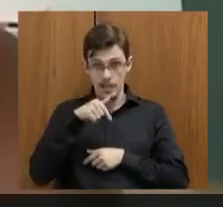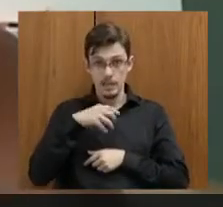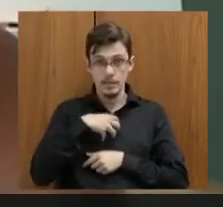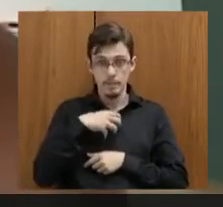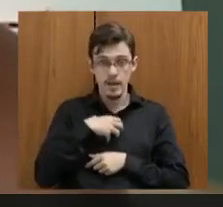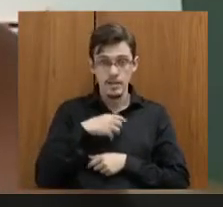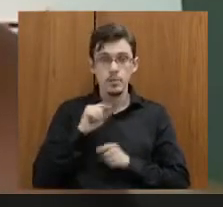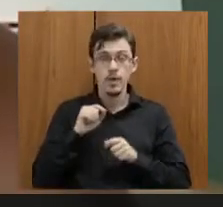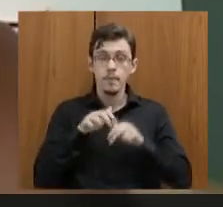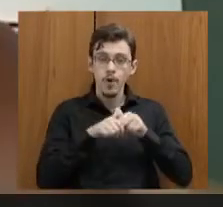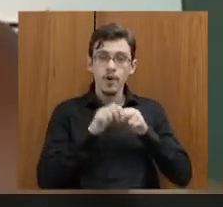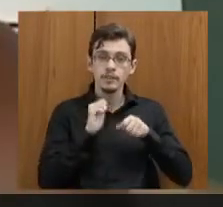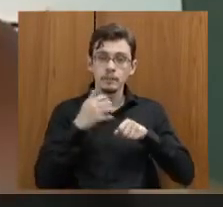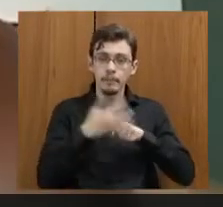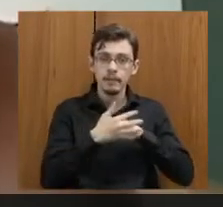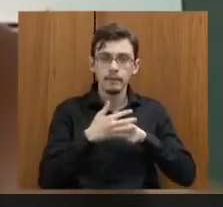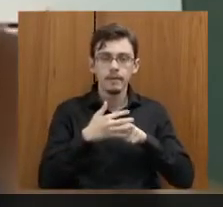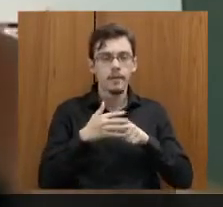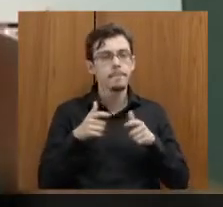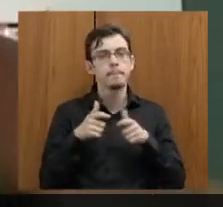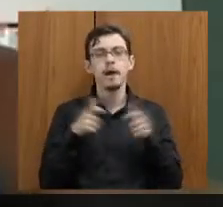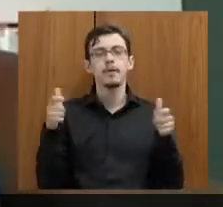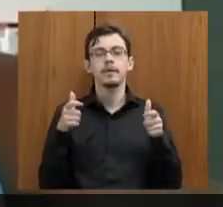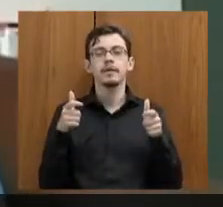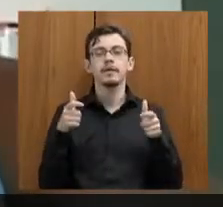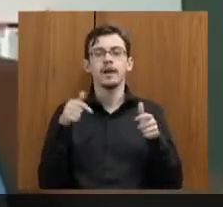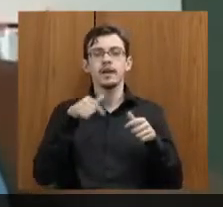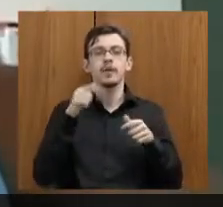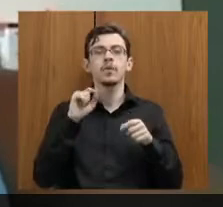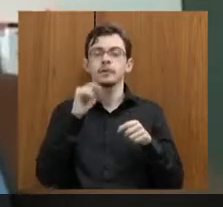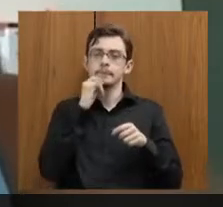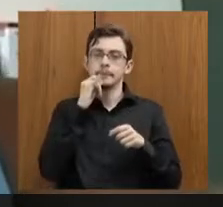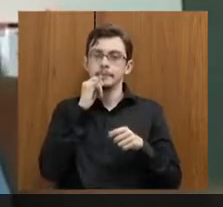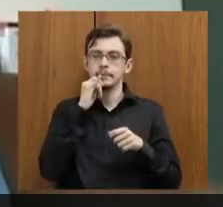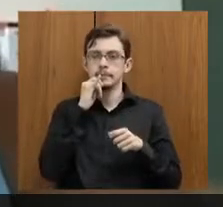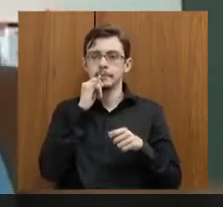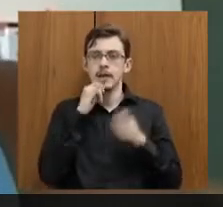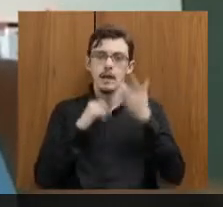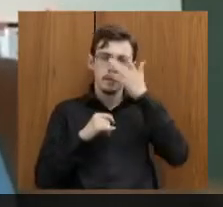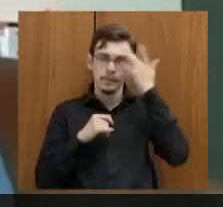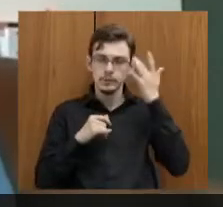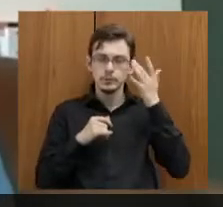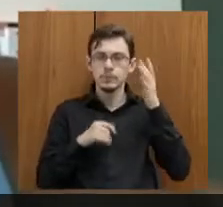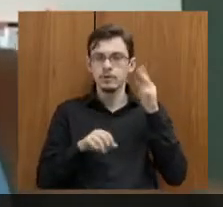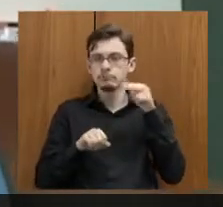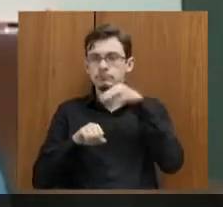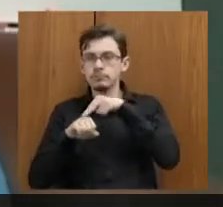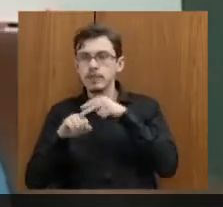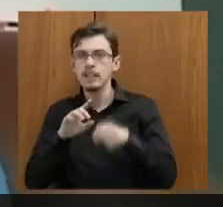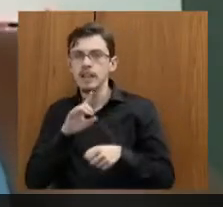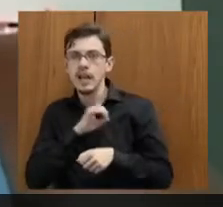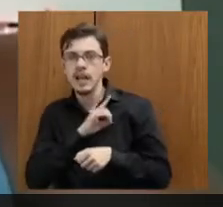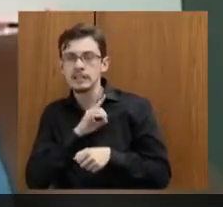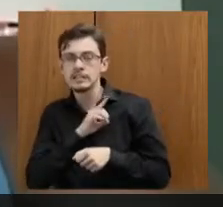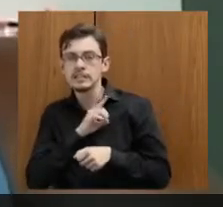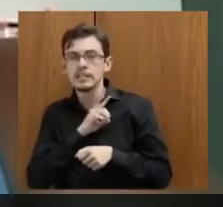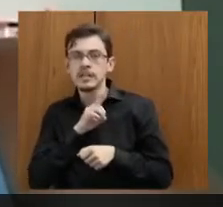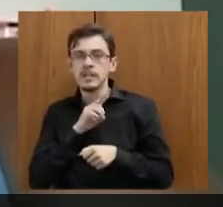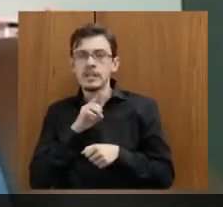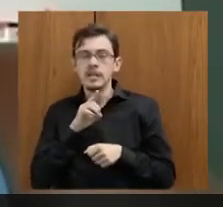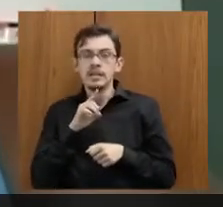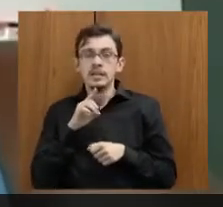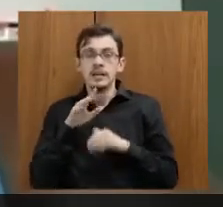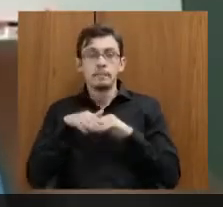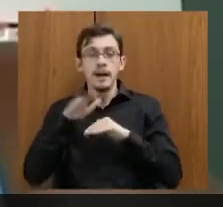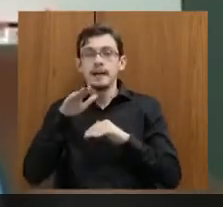de virtualidade da maior parte dos casos registrarem e nós fomos a grande pele datas